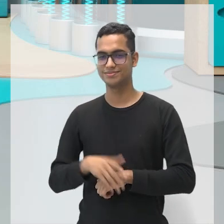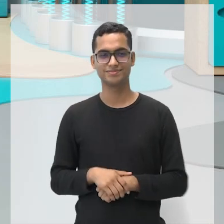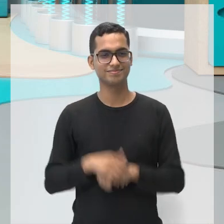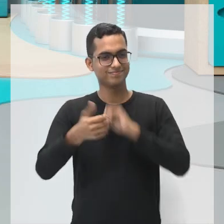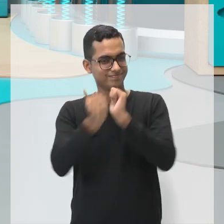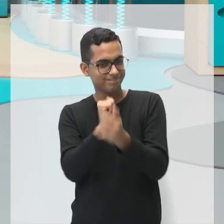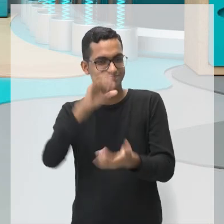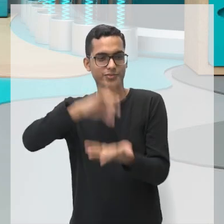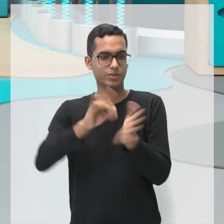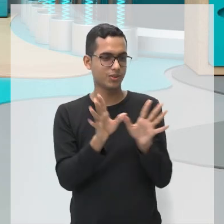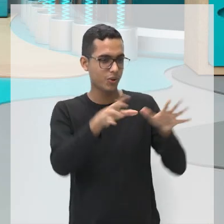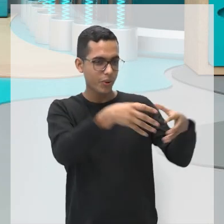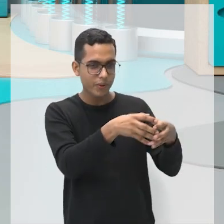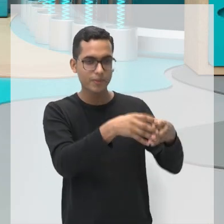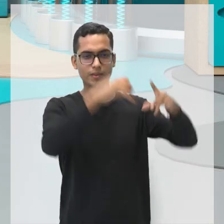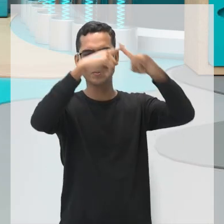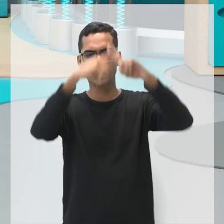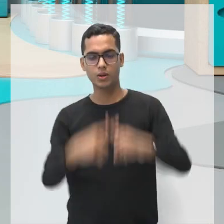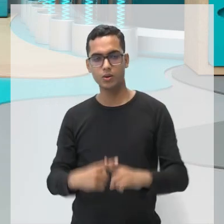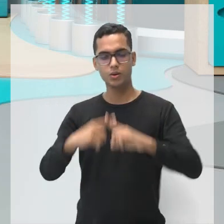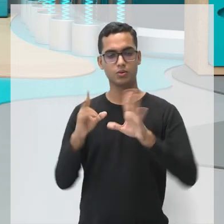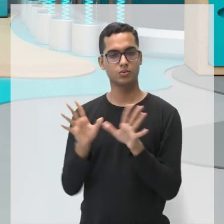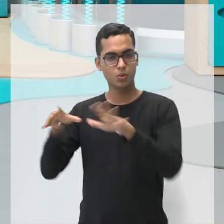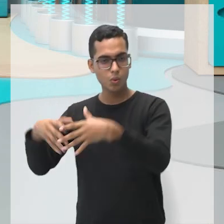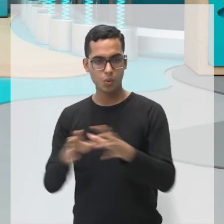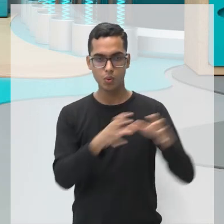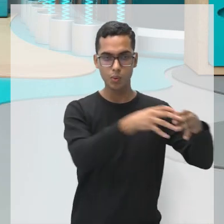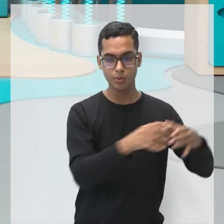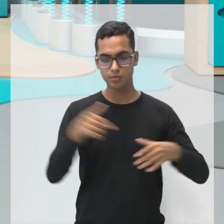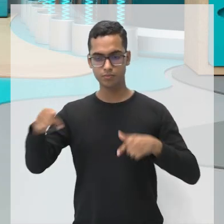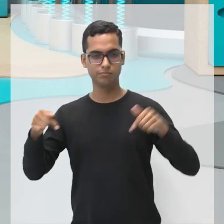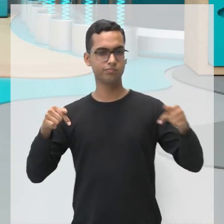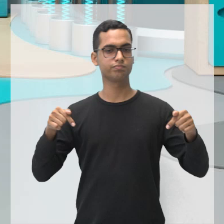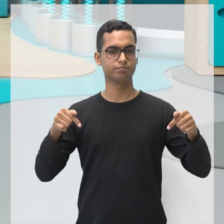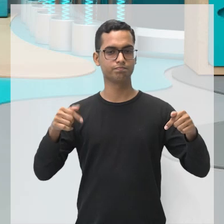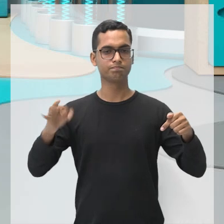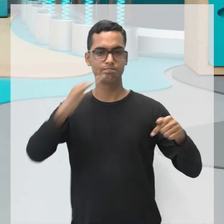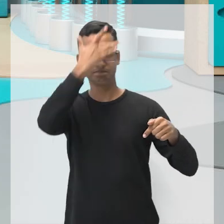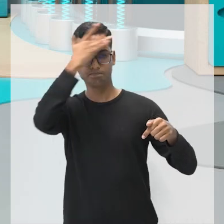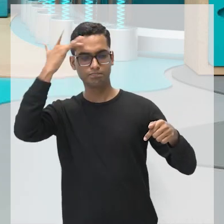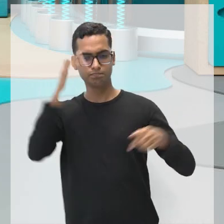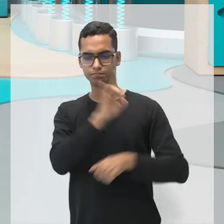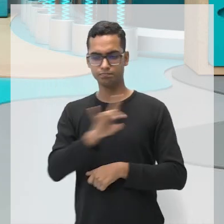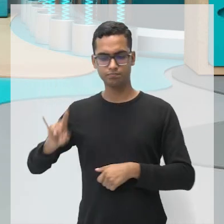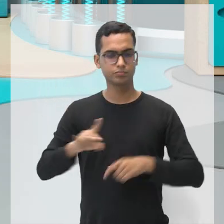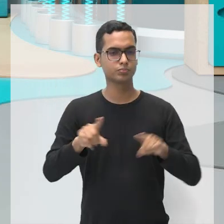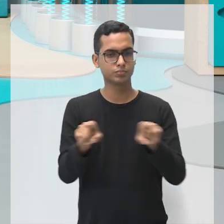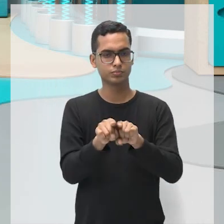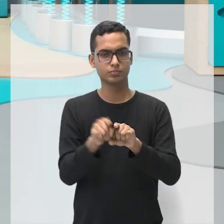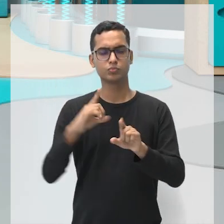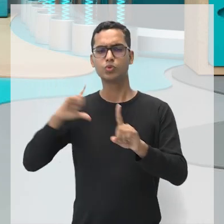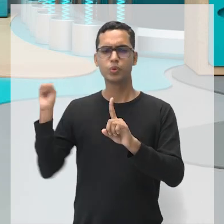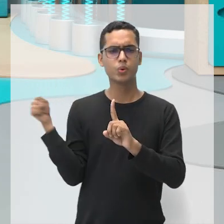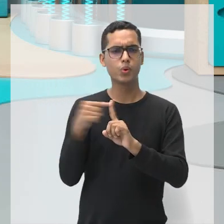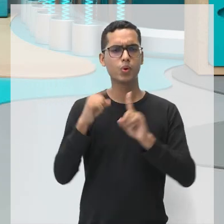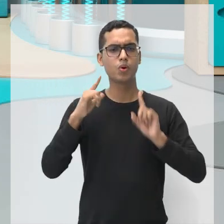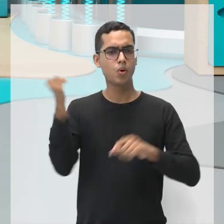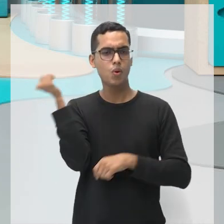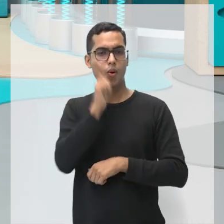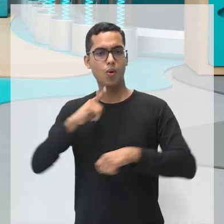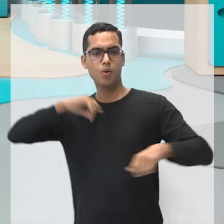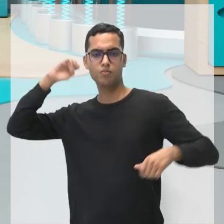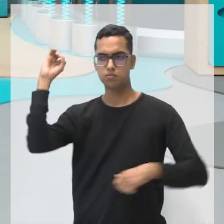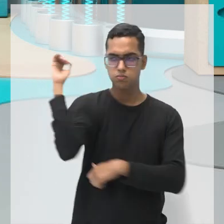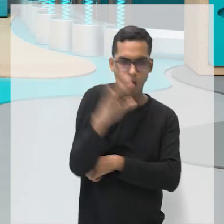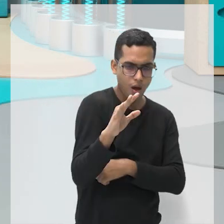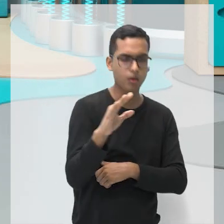esporte coletivo disputado por duas equipes com 7 jogadores cada. E aí o objetivo desse jogo é marcar o maior número